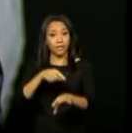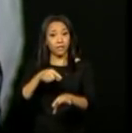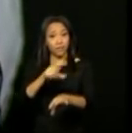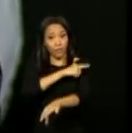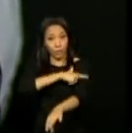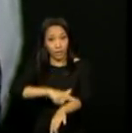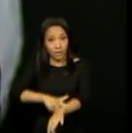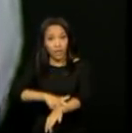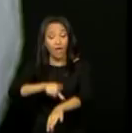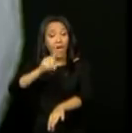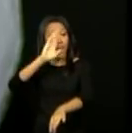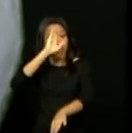mandato.